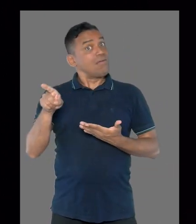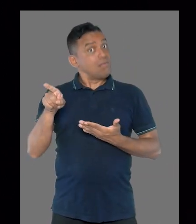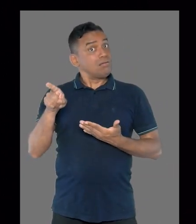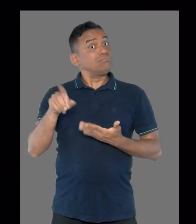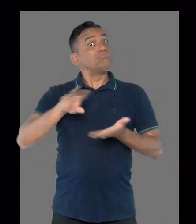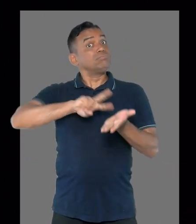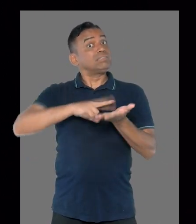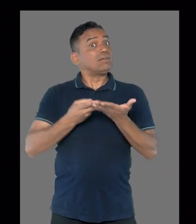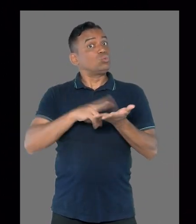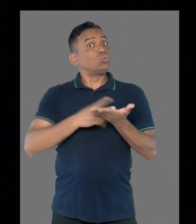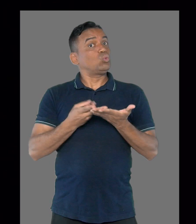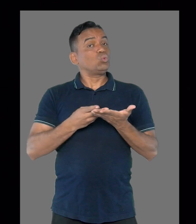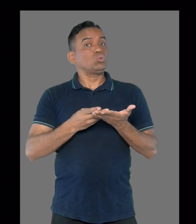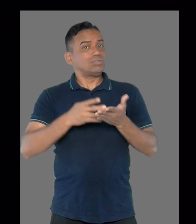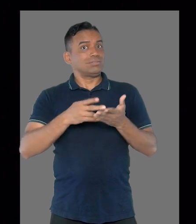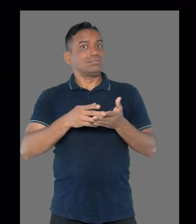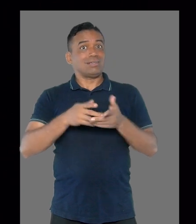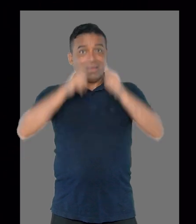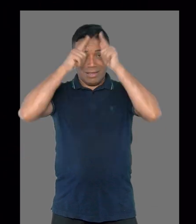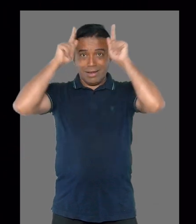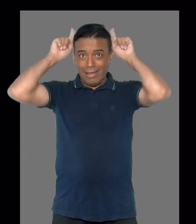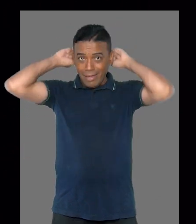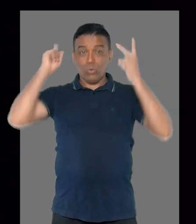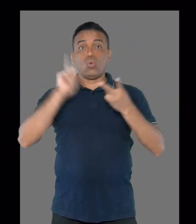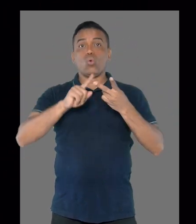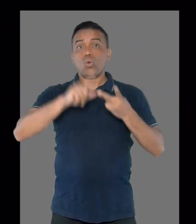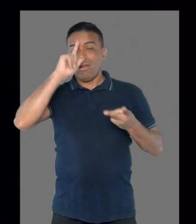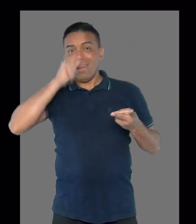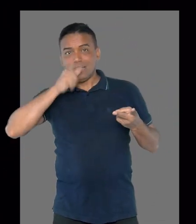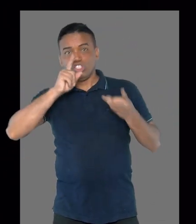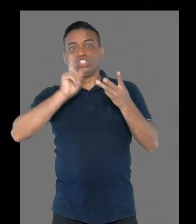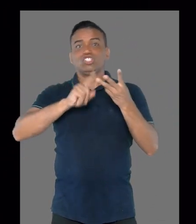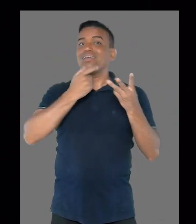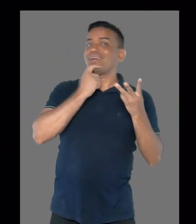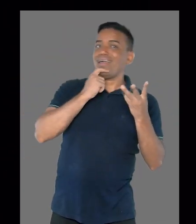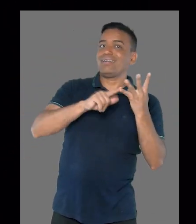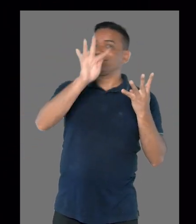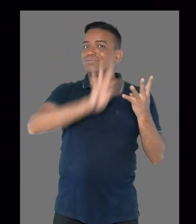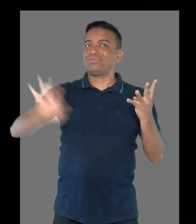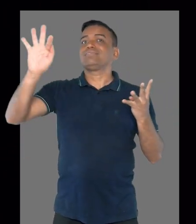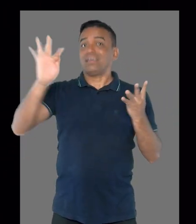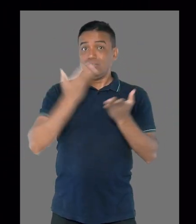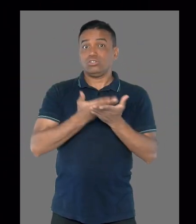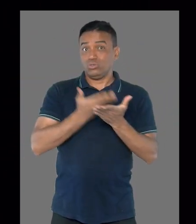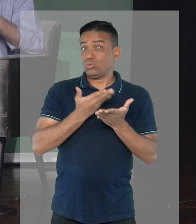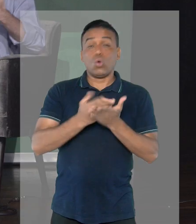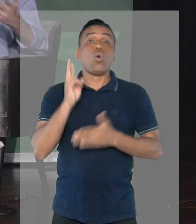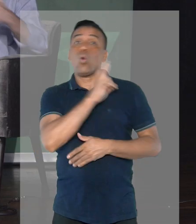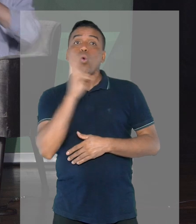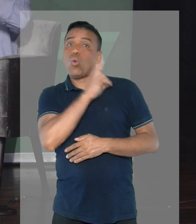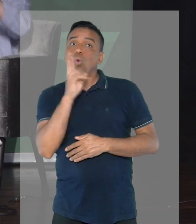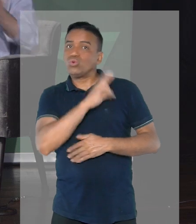de fato, traduz do grego, ele traduz do latim, ele traduz do inglês, ele traduz do francês, ele estudou russo.